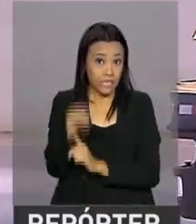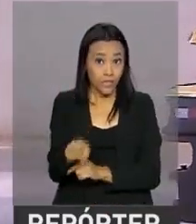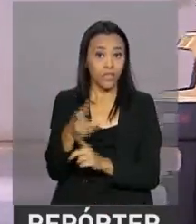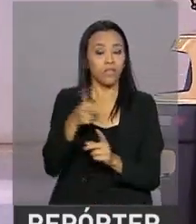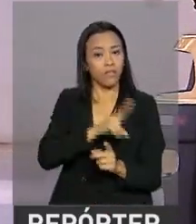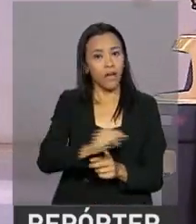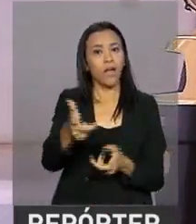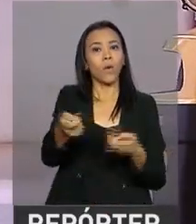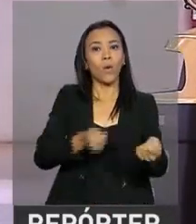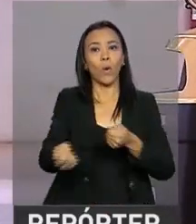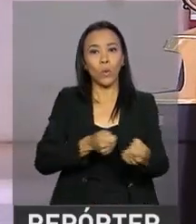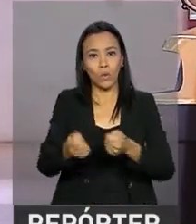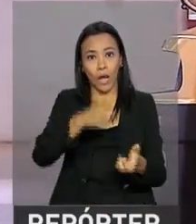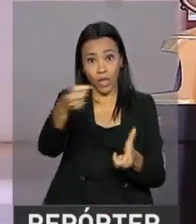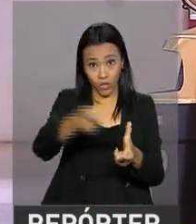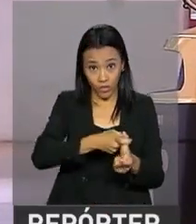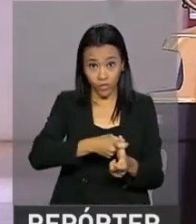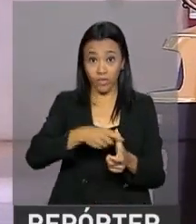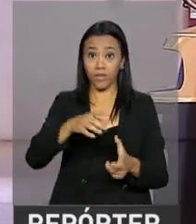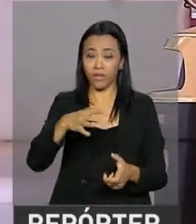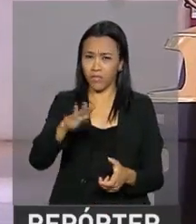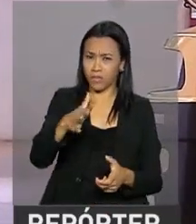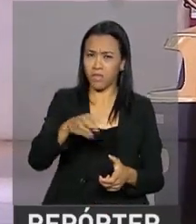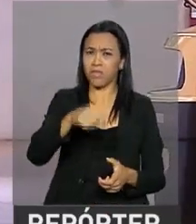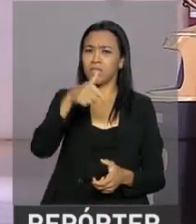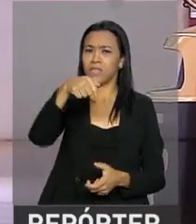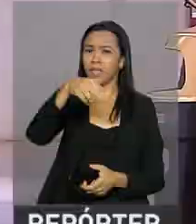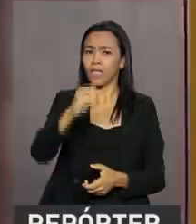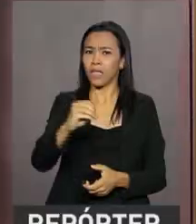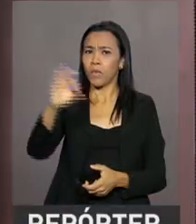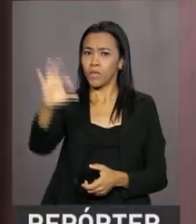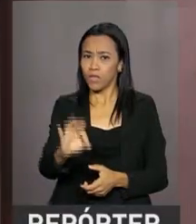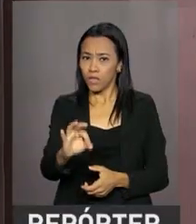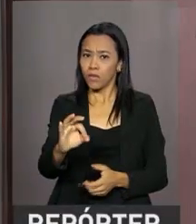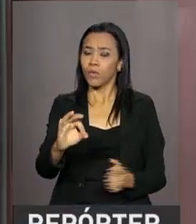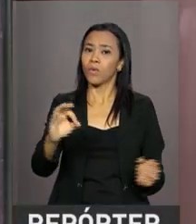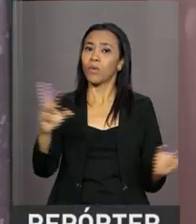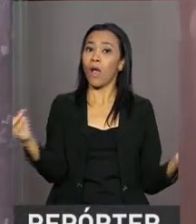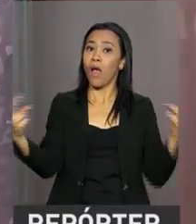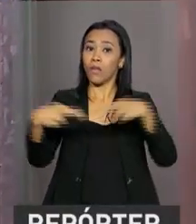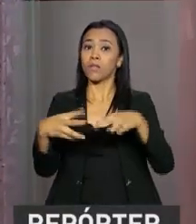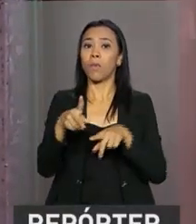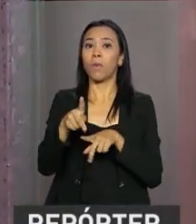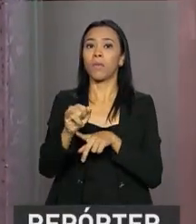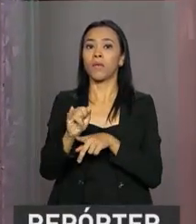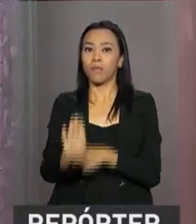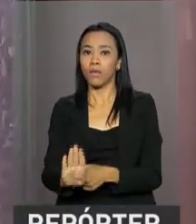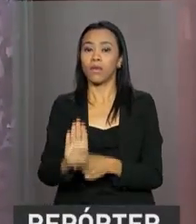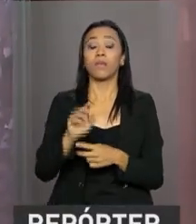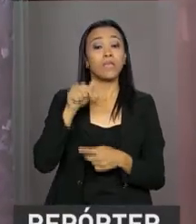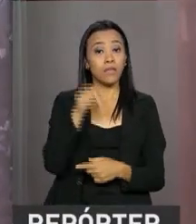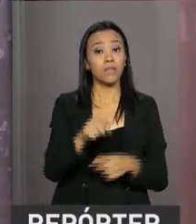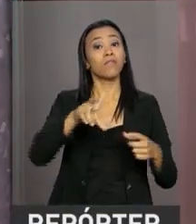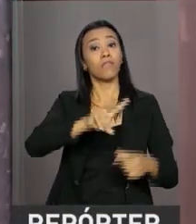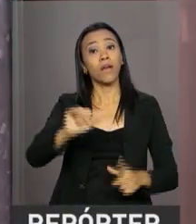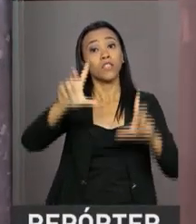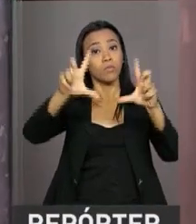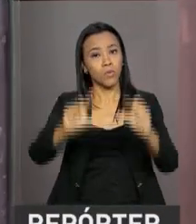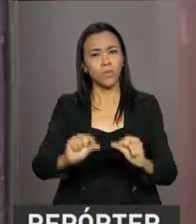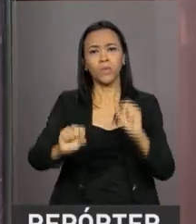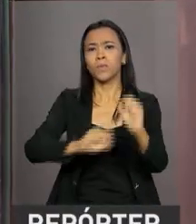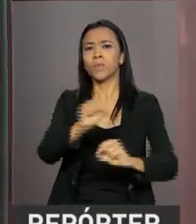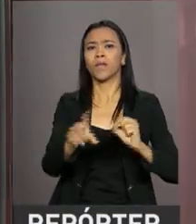pública que hoje está em cerca de 70% do PIB isso vai permitir a diminuição da taxa de